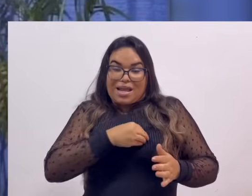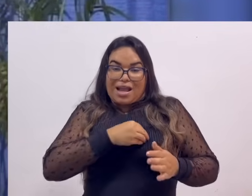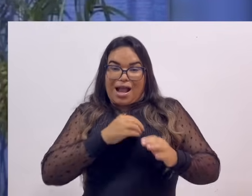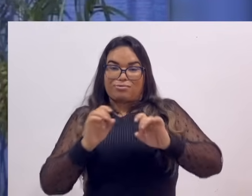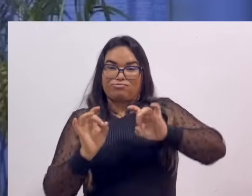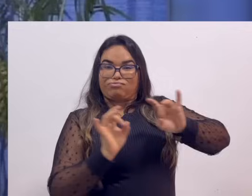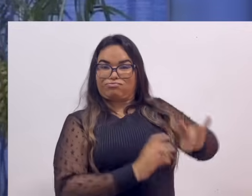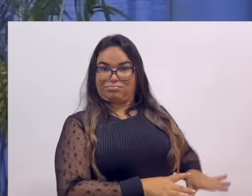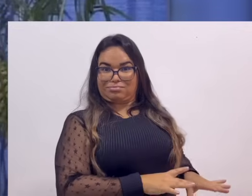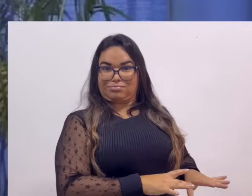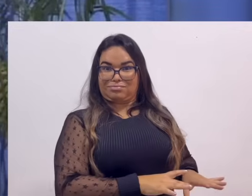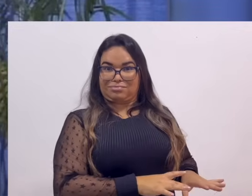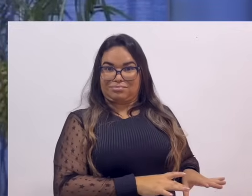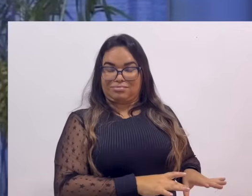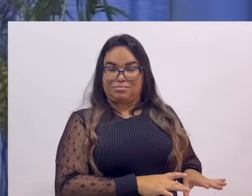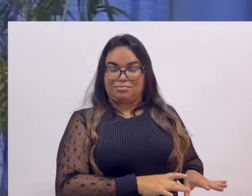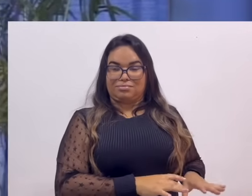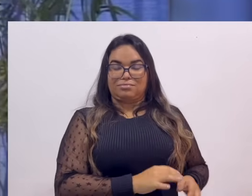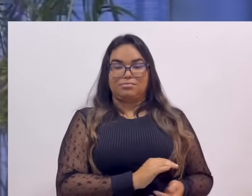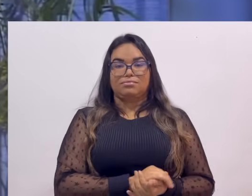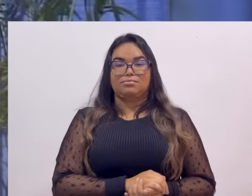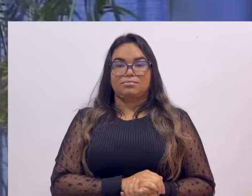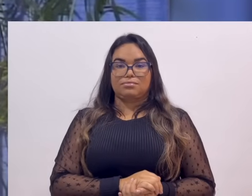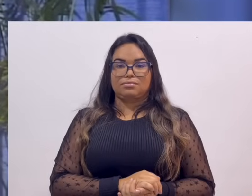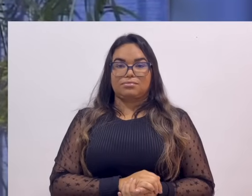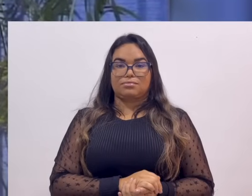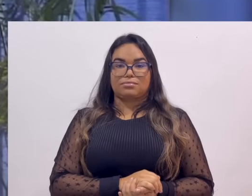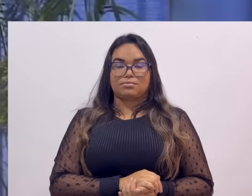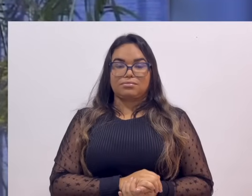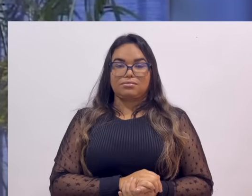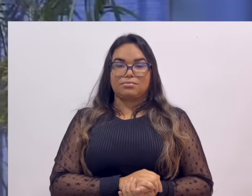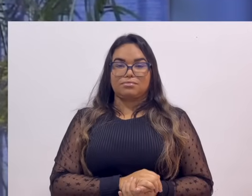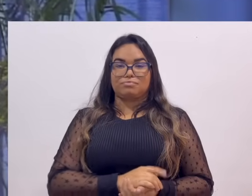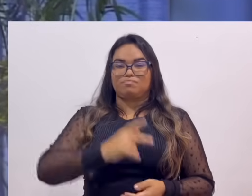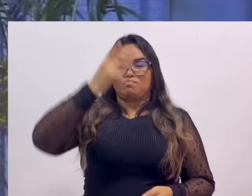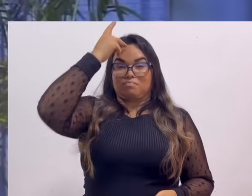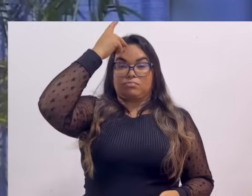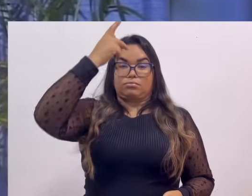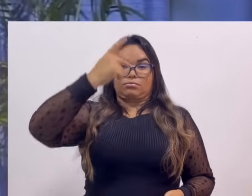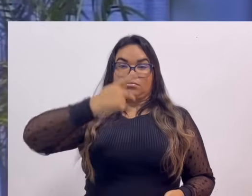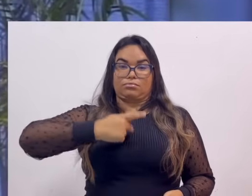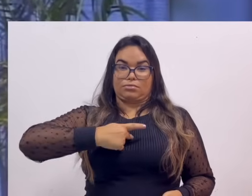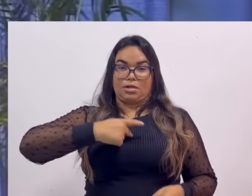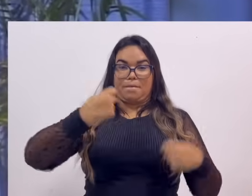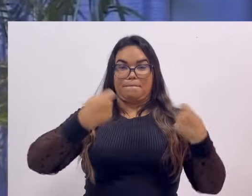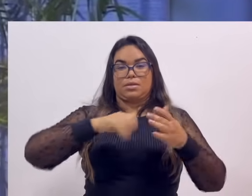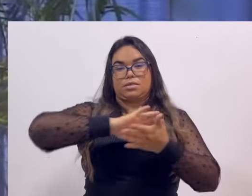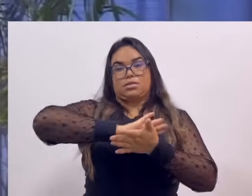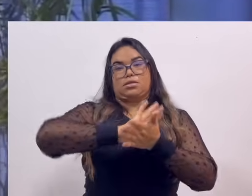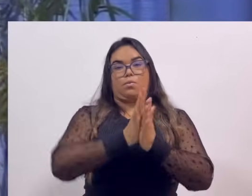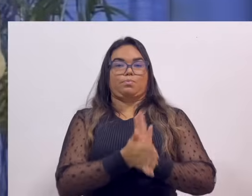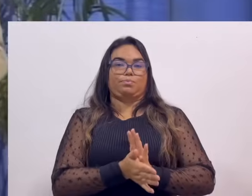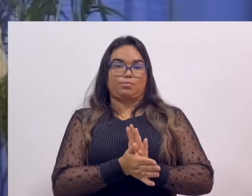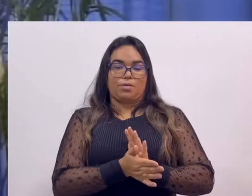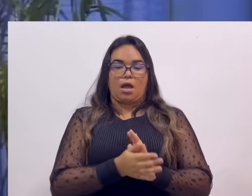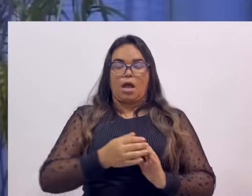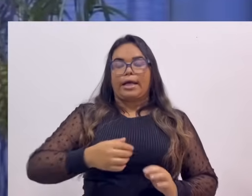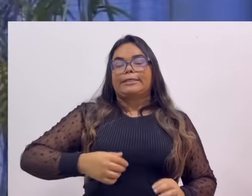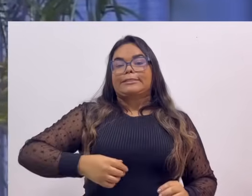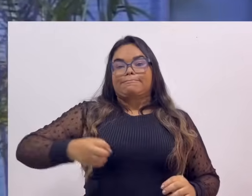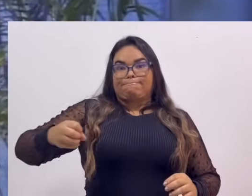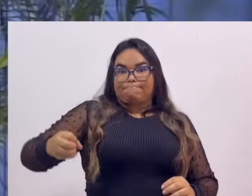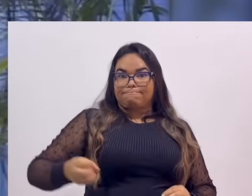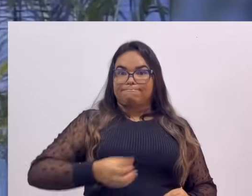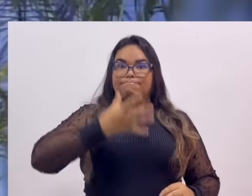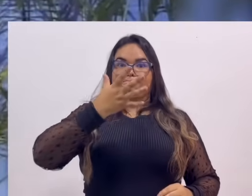Em outras palavras, o velho eu tem que morrer. E o novo eu